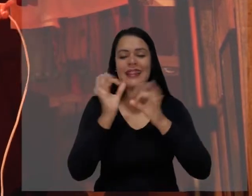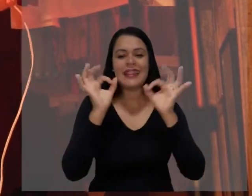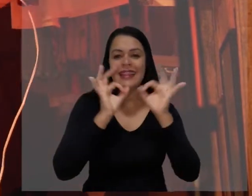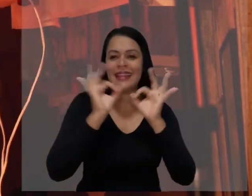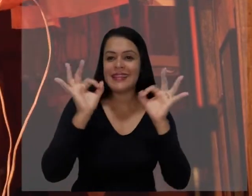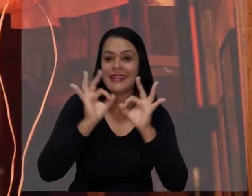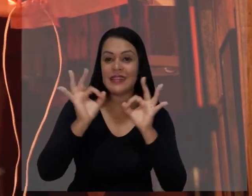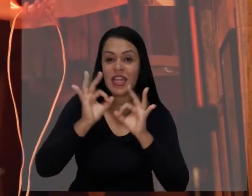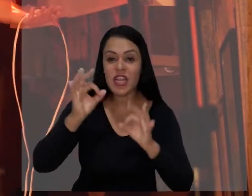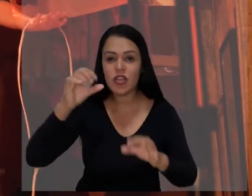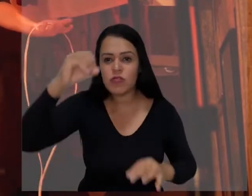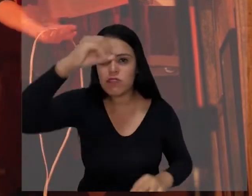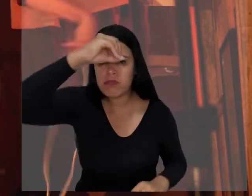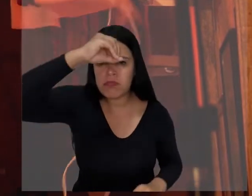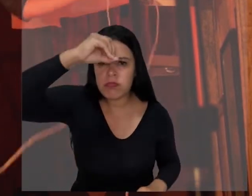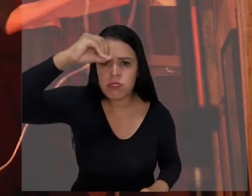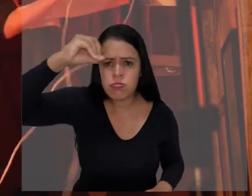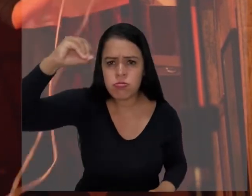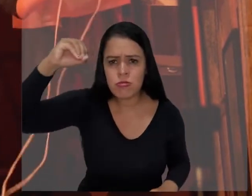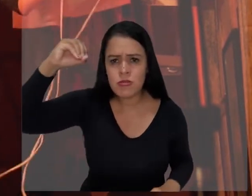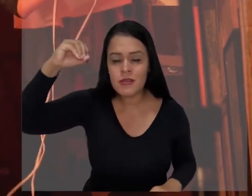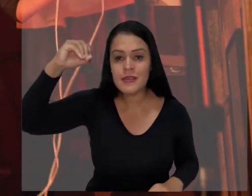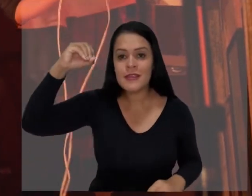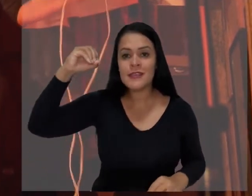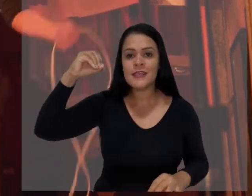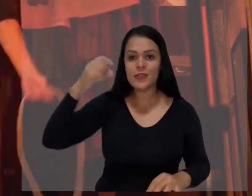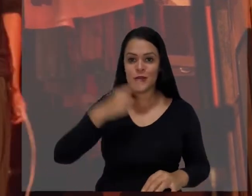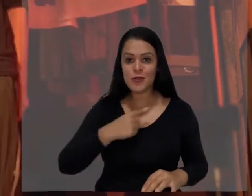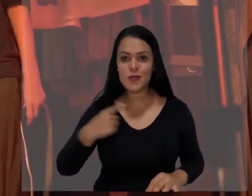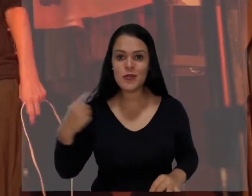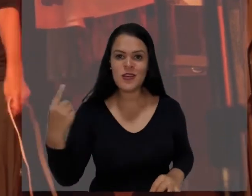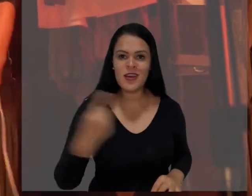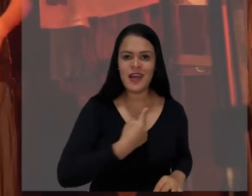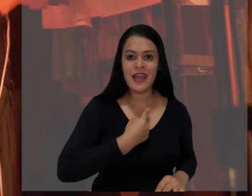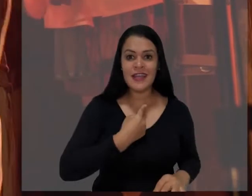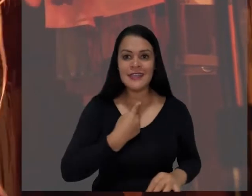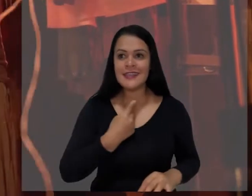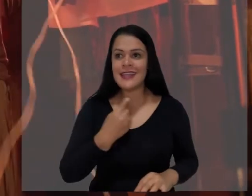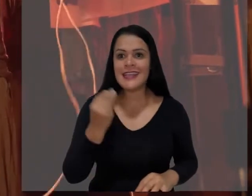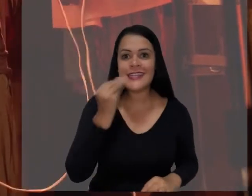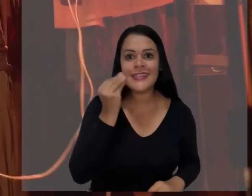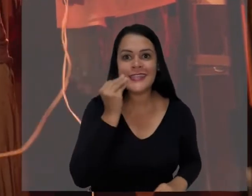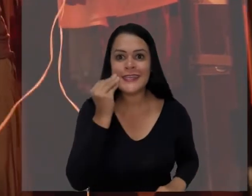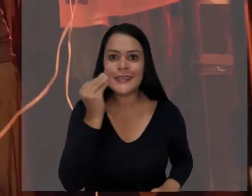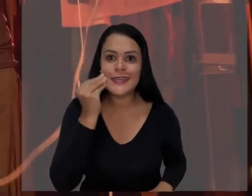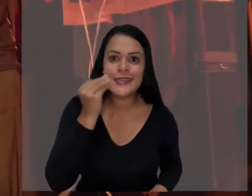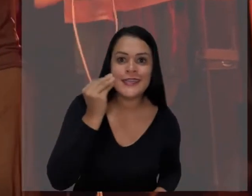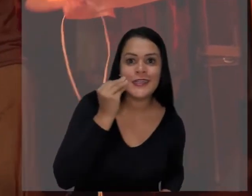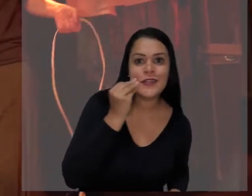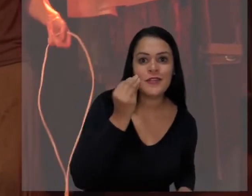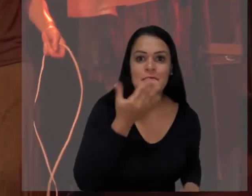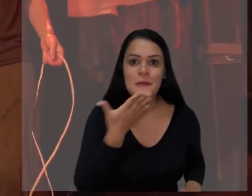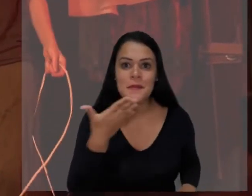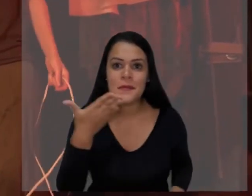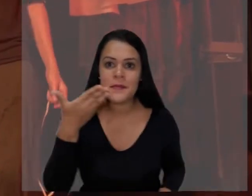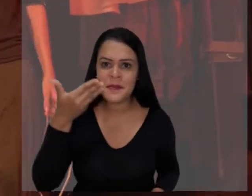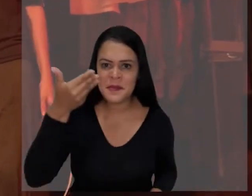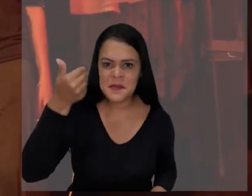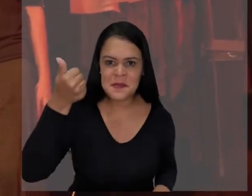seres inconscientes. Então ficamos lá, tentando ser um pouco mais que poeira cósmica.